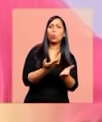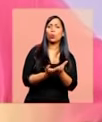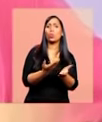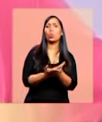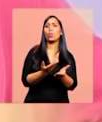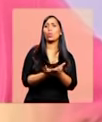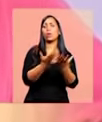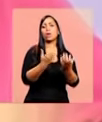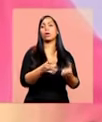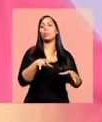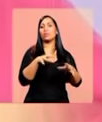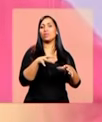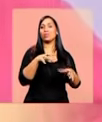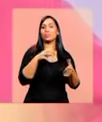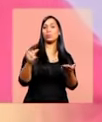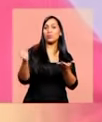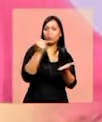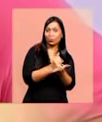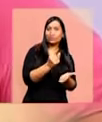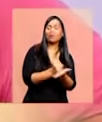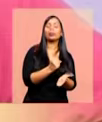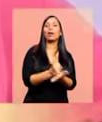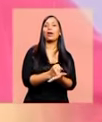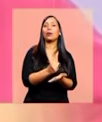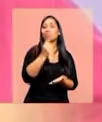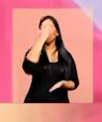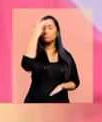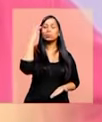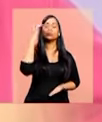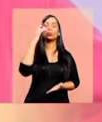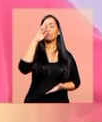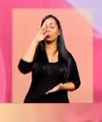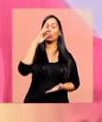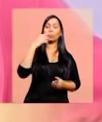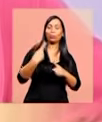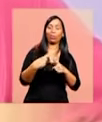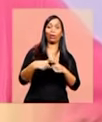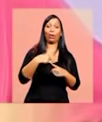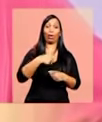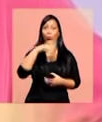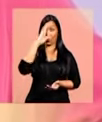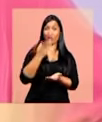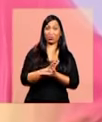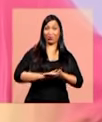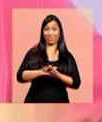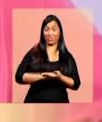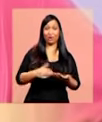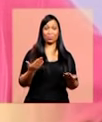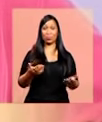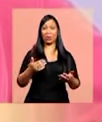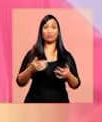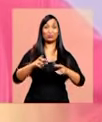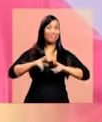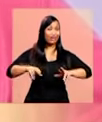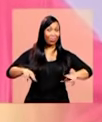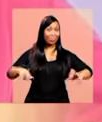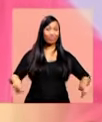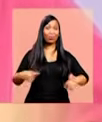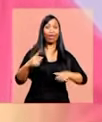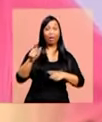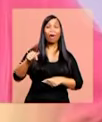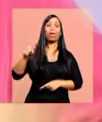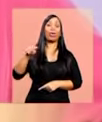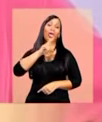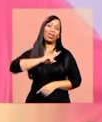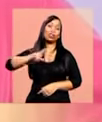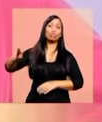deixaram de me contratar pelo fato de eu ser ateu, porque vai vir um ateu aí, vai criar problemas e tal. Sendo que, na verdade, isso não tem nada a ver. A opção